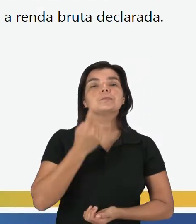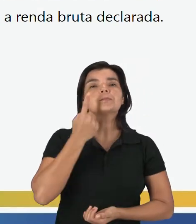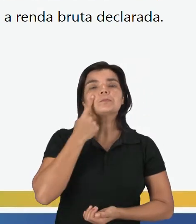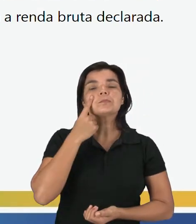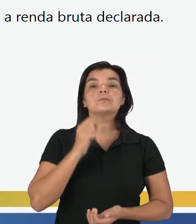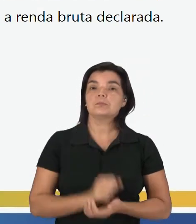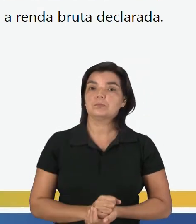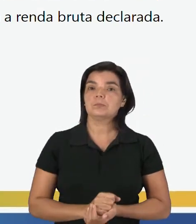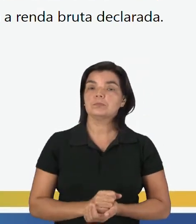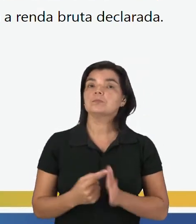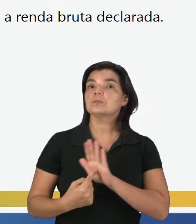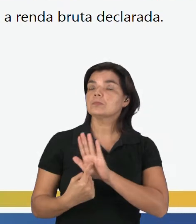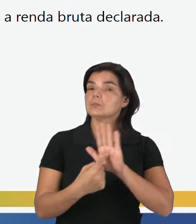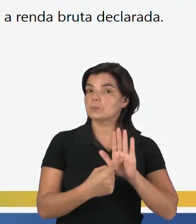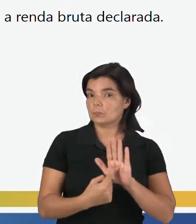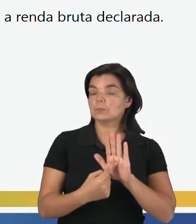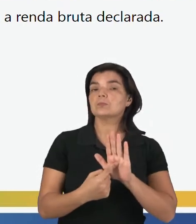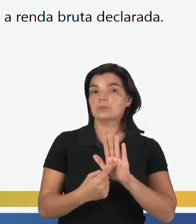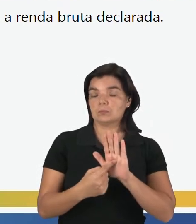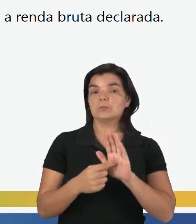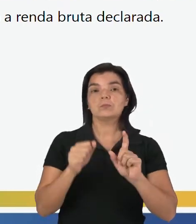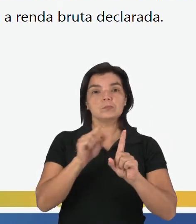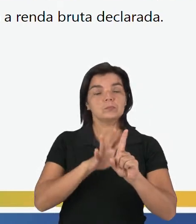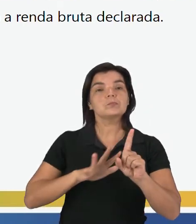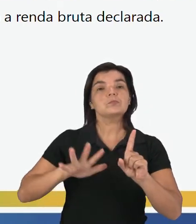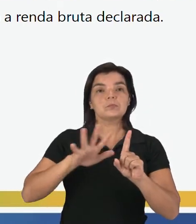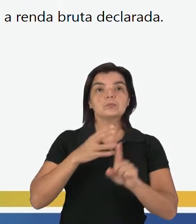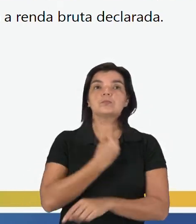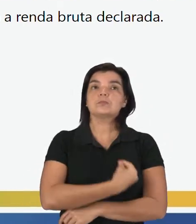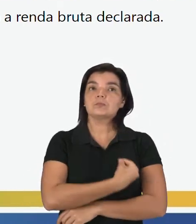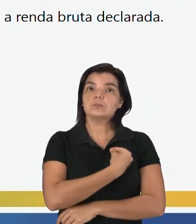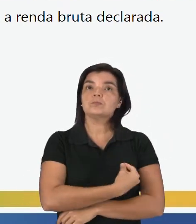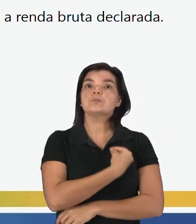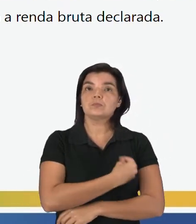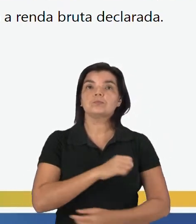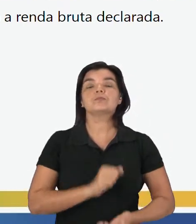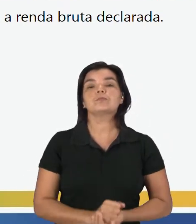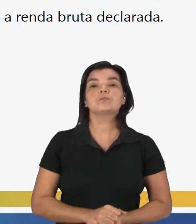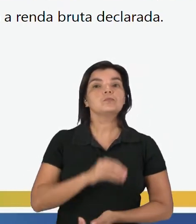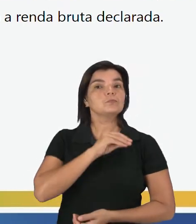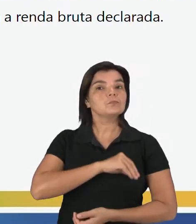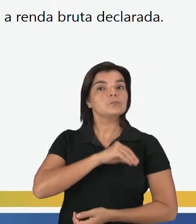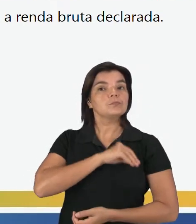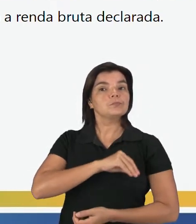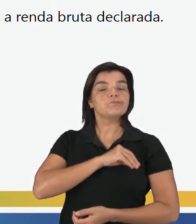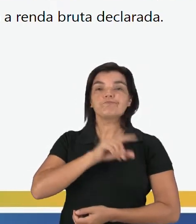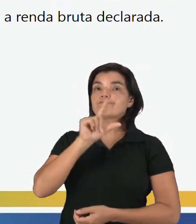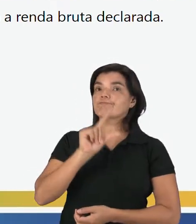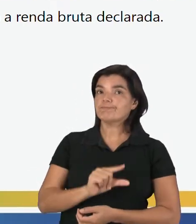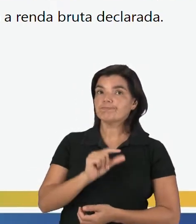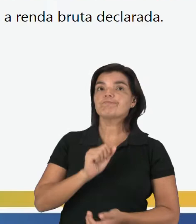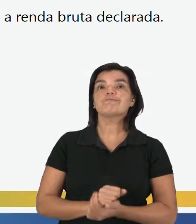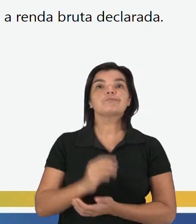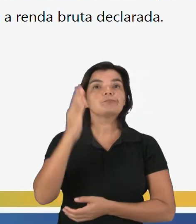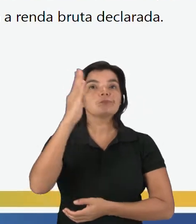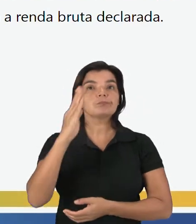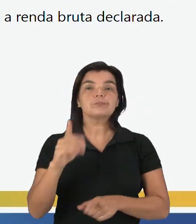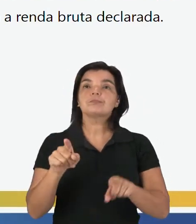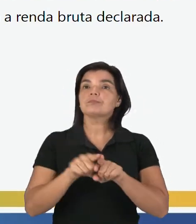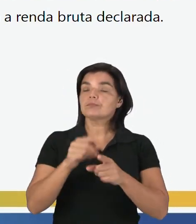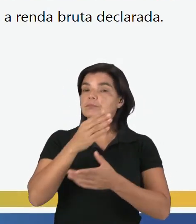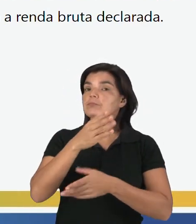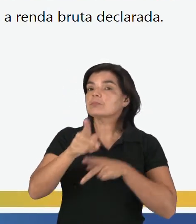lá. Um desses indicadores que tem a ver com a realidade brasileira é o rendimento mensal baixo. No Brasil, enquanto